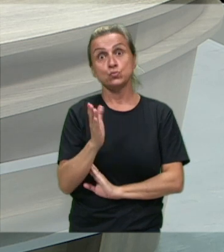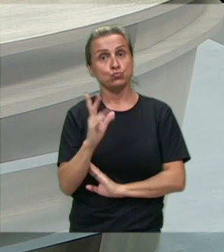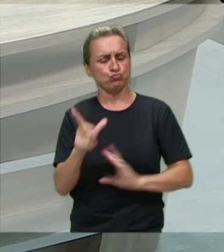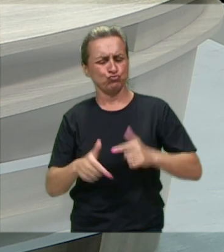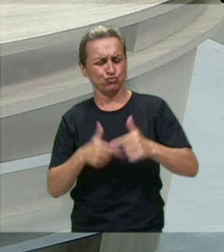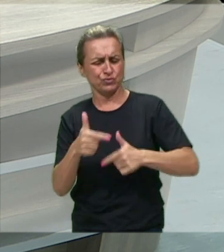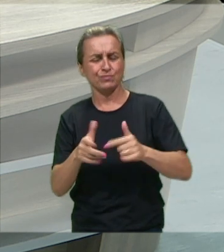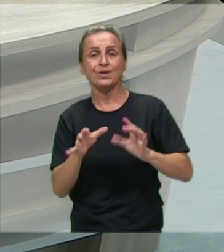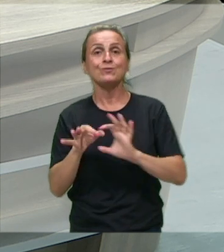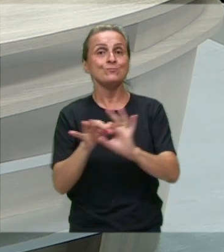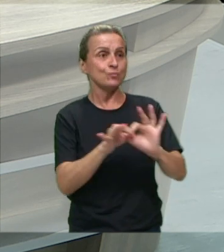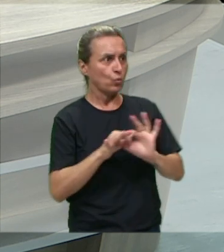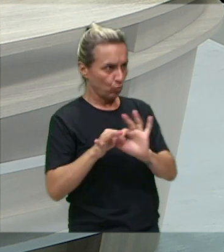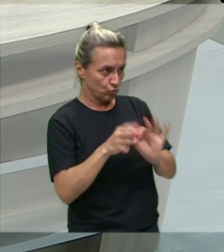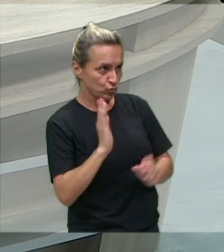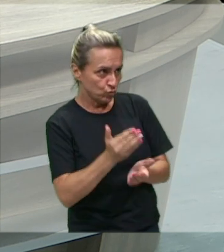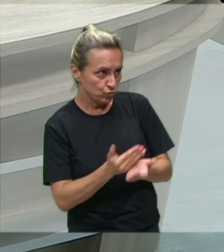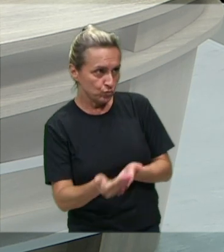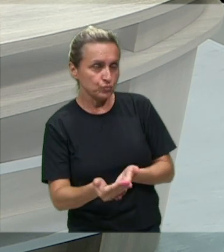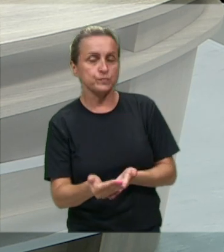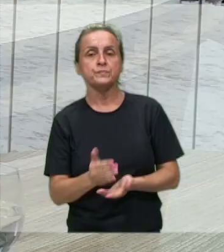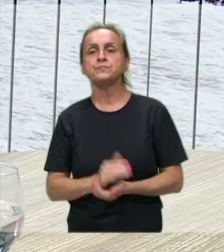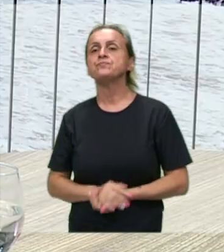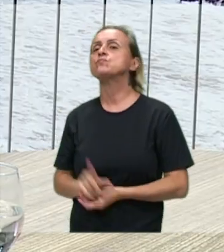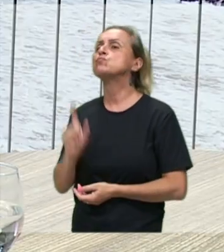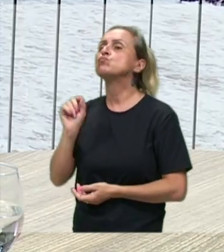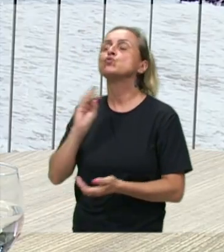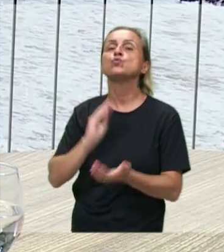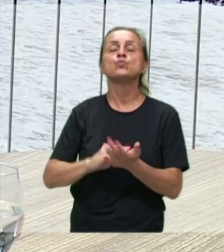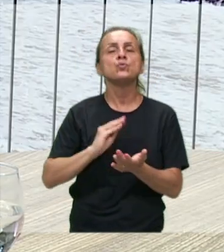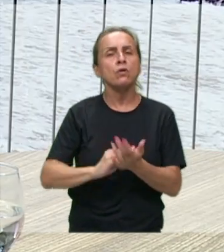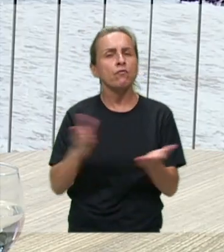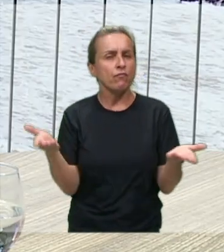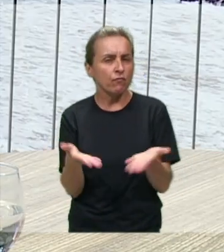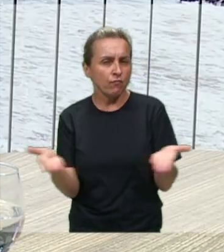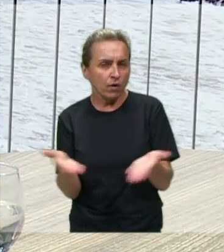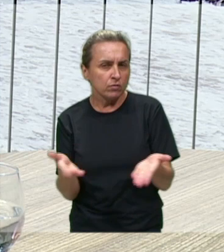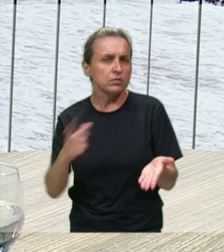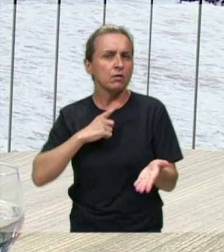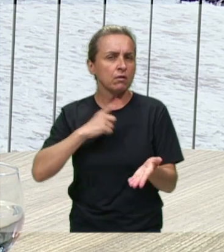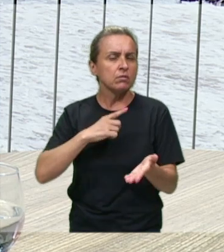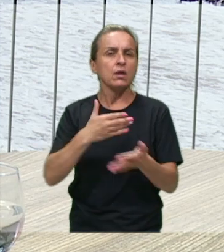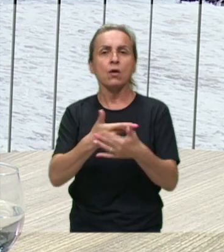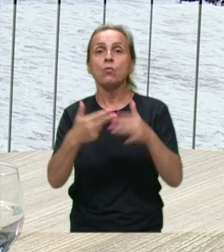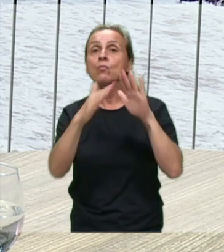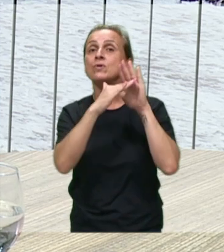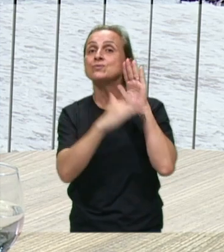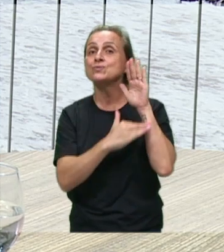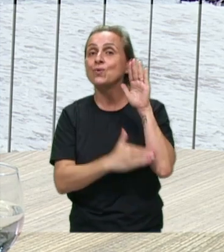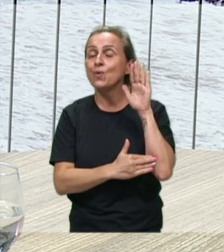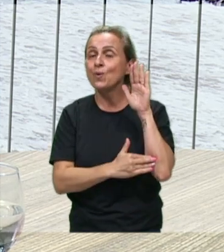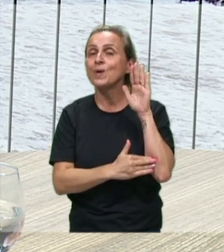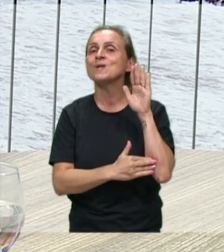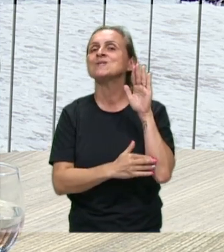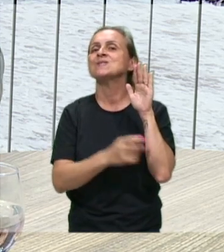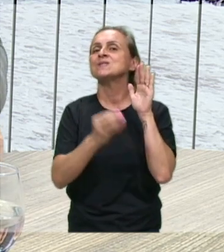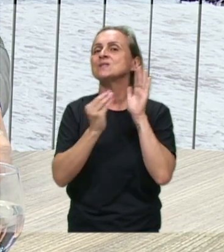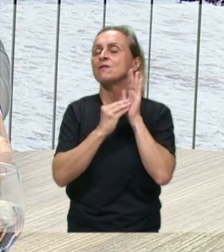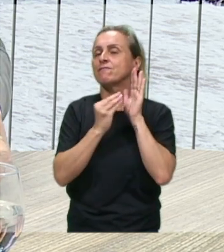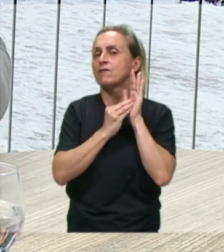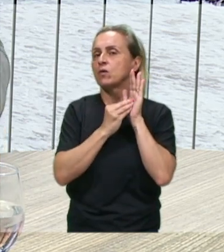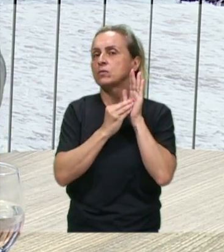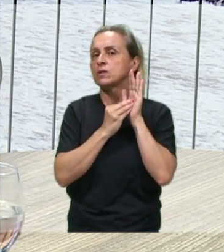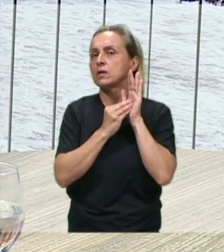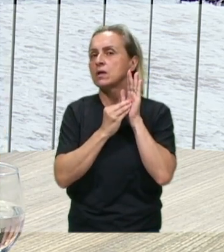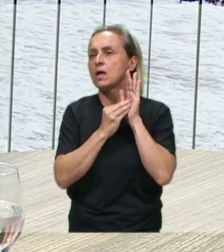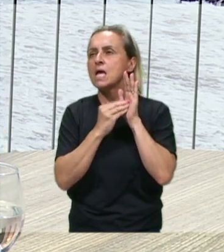em conjunto já iniciado. O que falta agora, tem algumas demandas que a gente não está a contento. O que é uma demanda